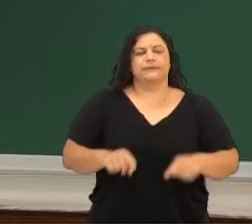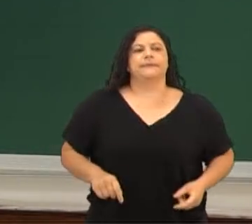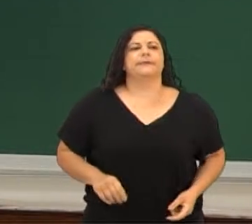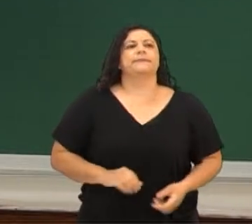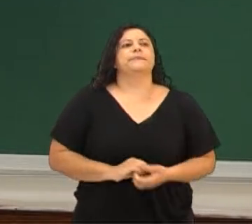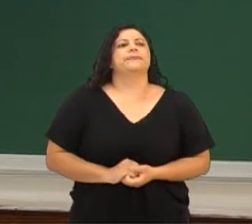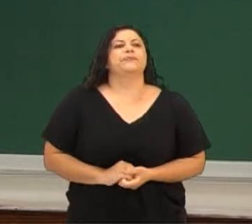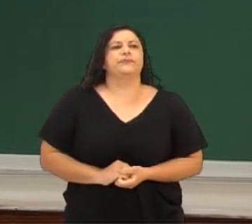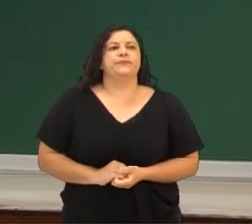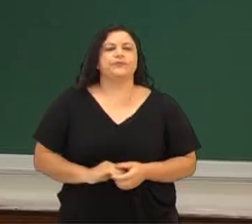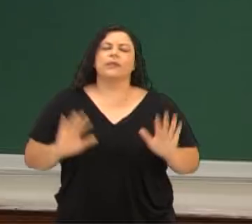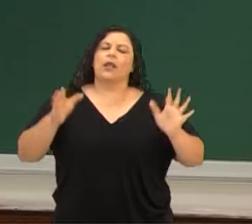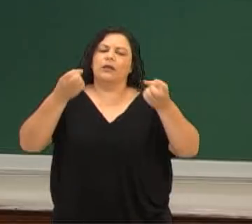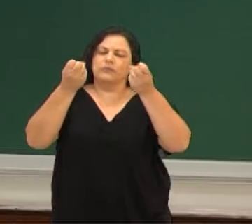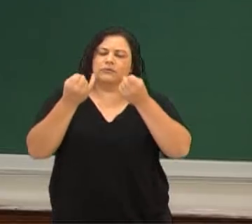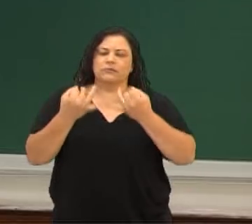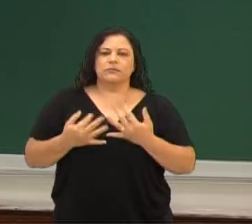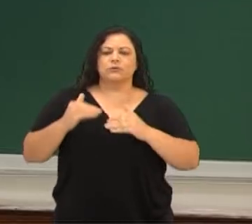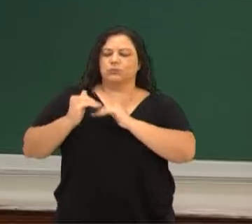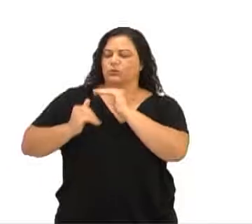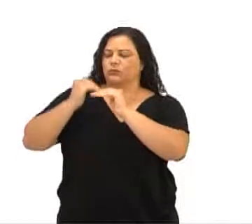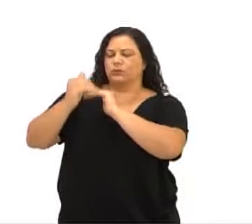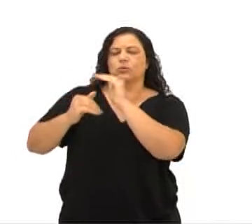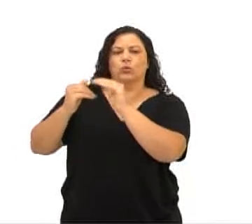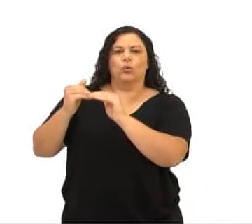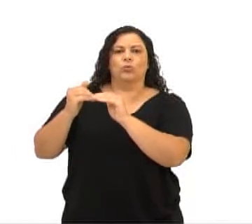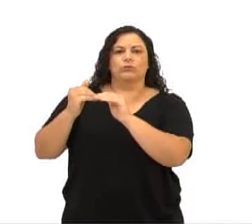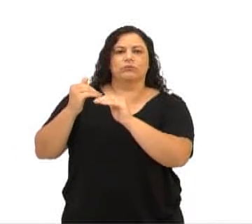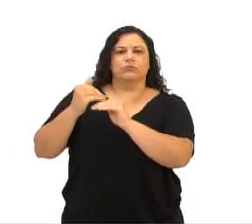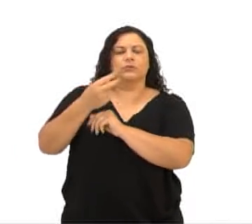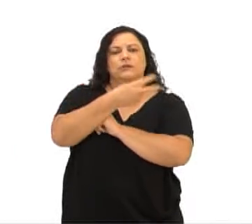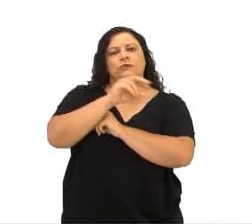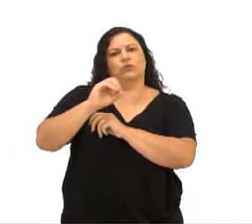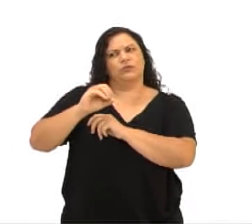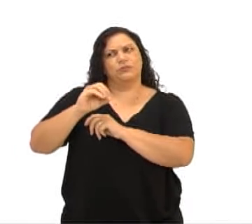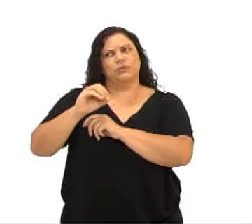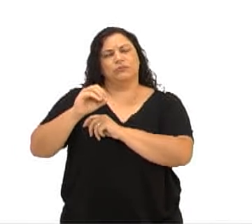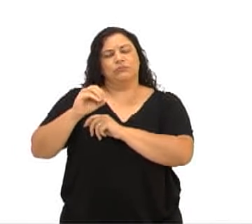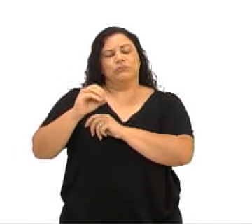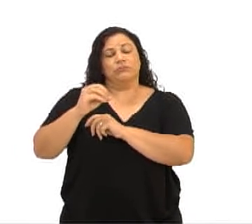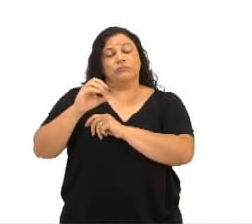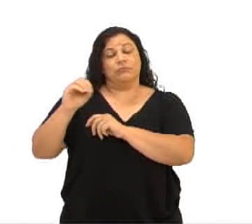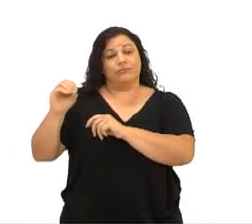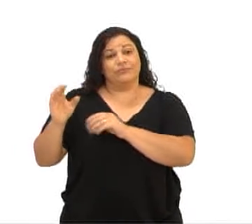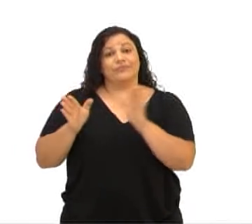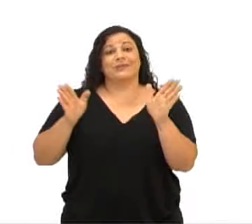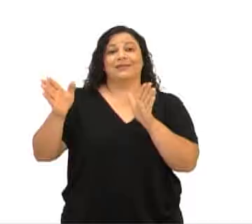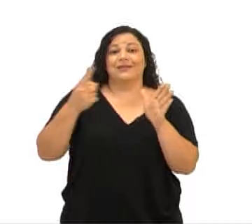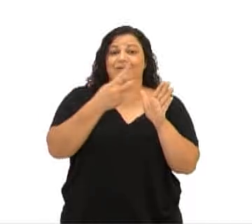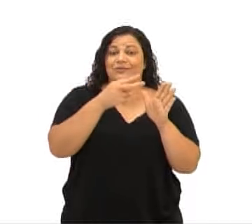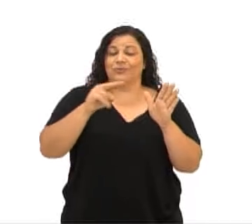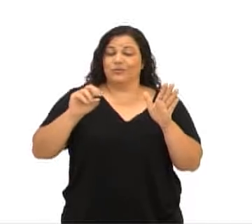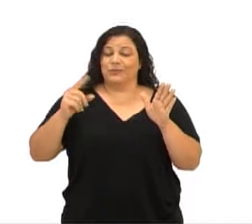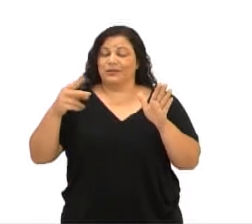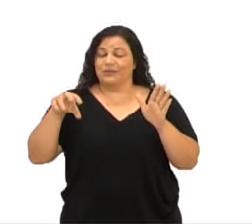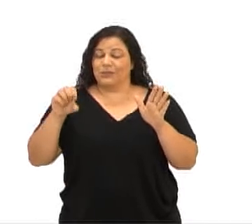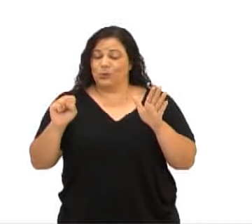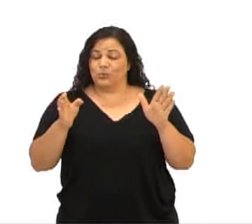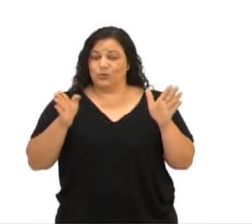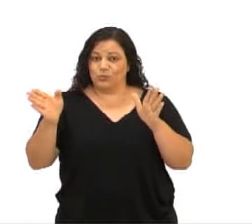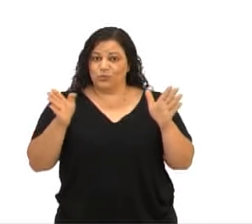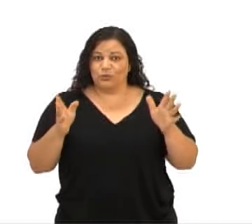Continente, a gente viu isso lá, que registrou um crescimento, né, entre 2000 e 2018, mais uma vez, as primeiras décadas, de